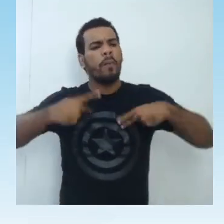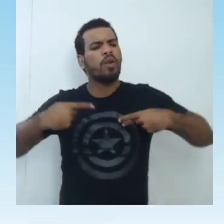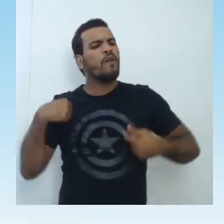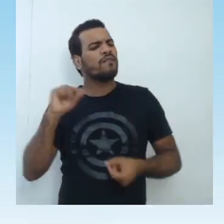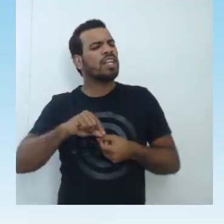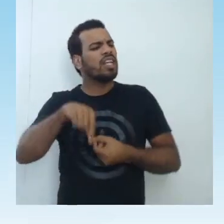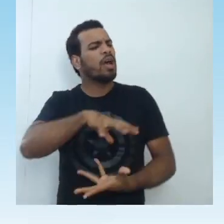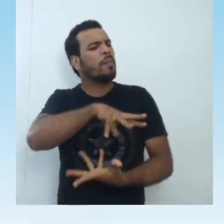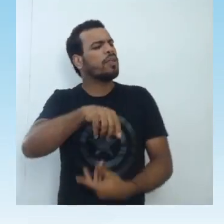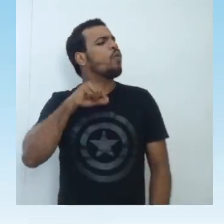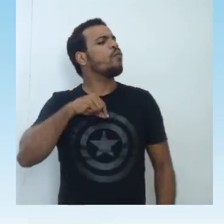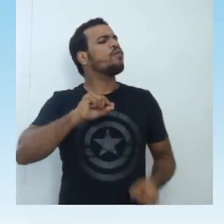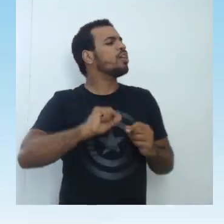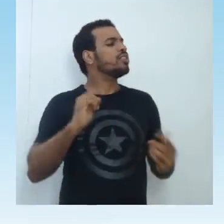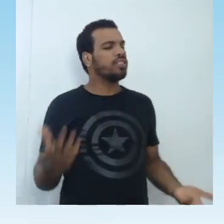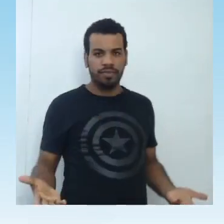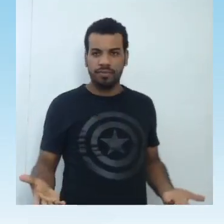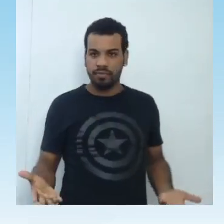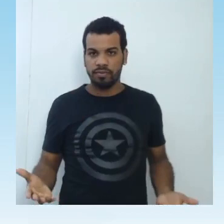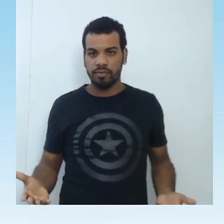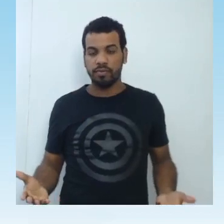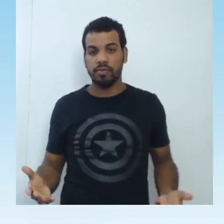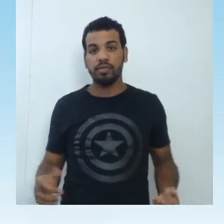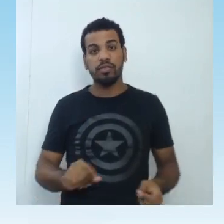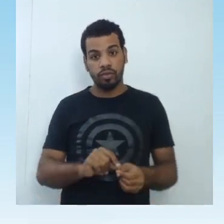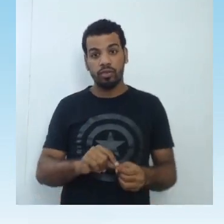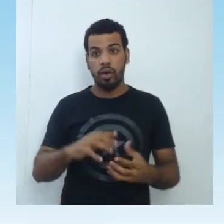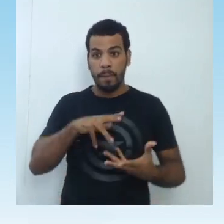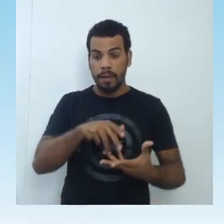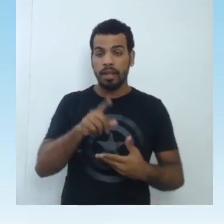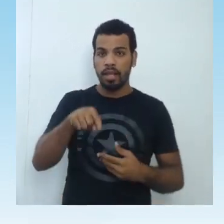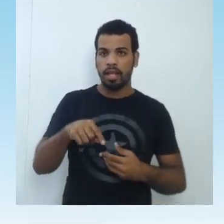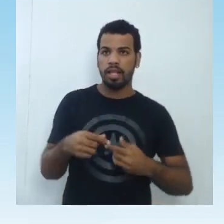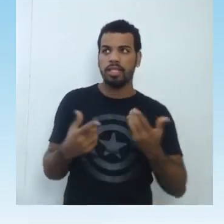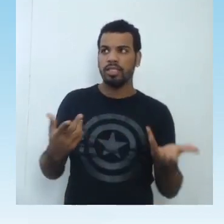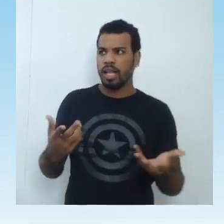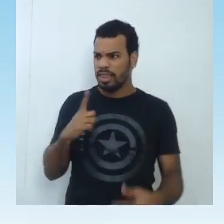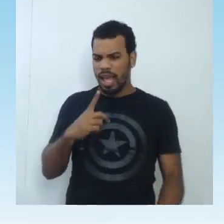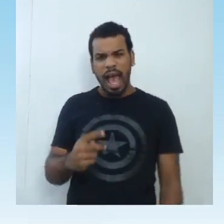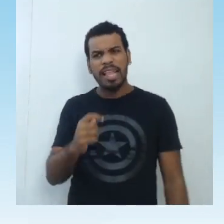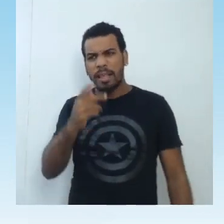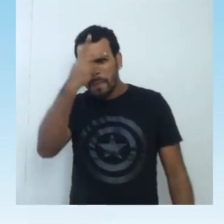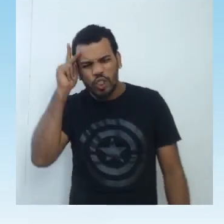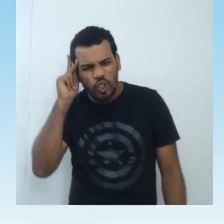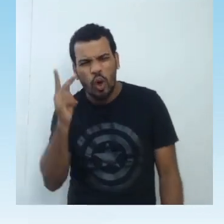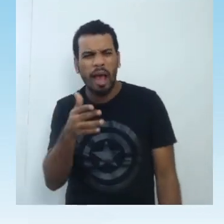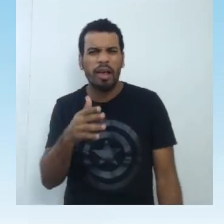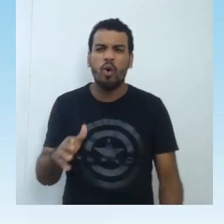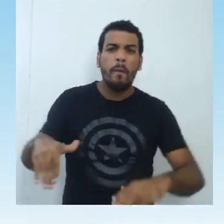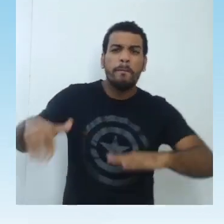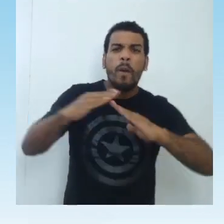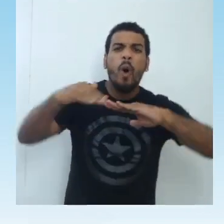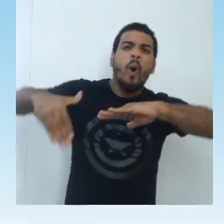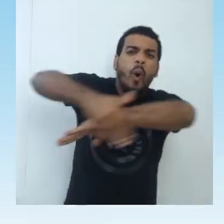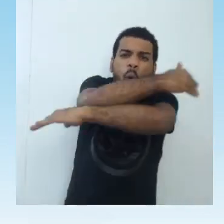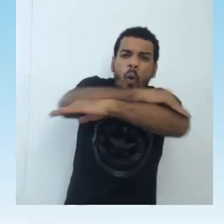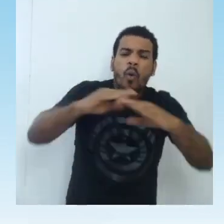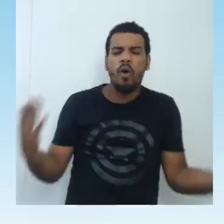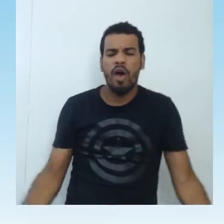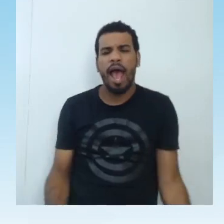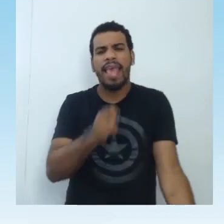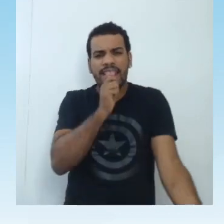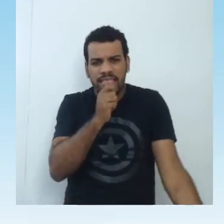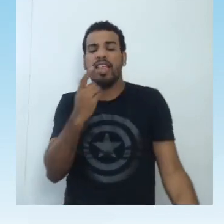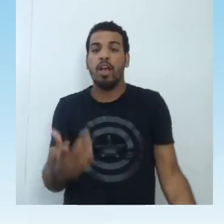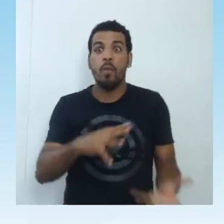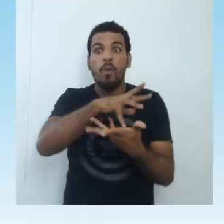nesse planeta, o que é que a gente está fazendo nesse planeta que a gente permite que a miséria ainda exista no mundo, certo? E a gente precisa pensar